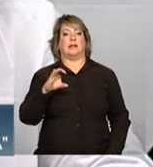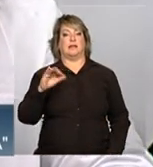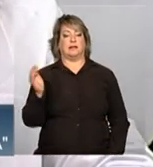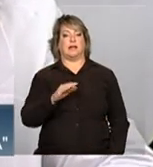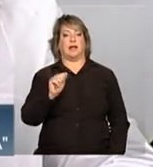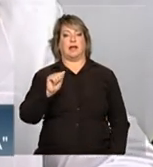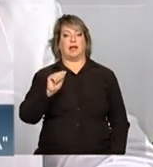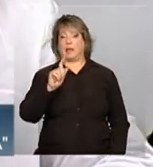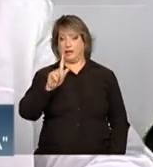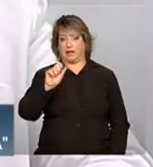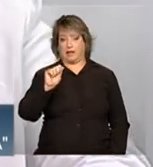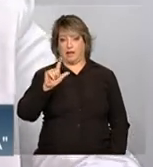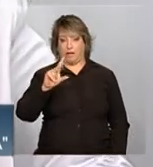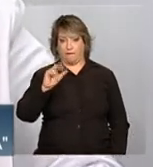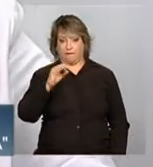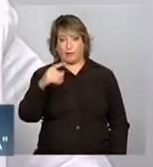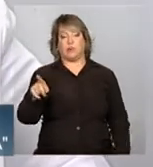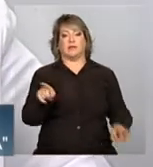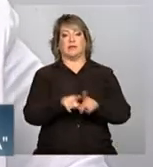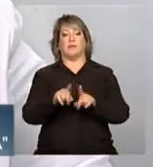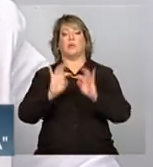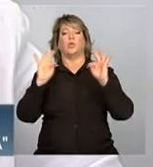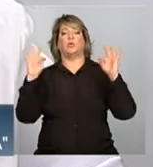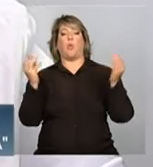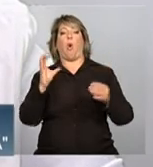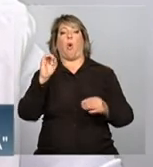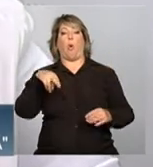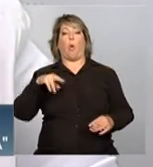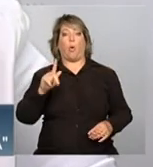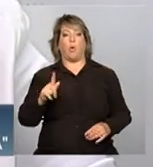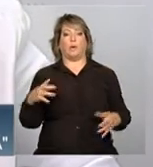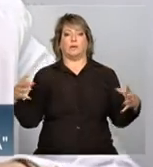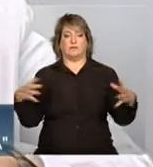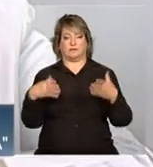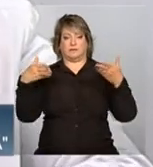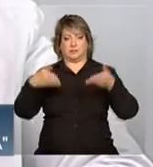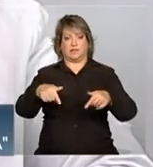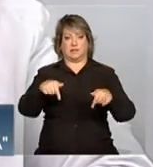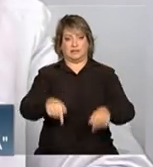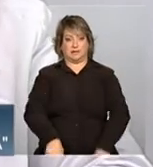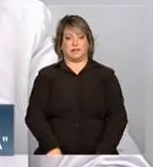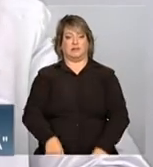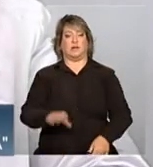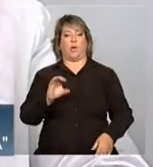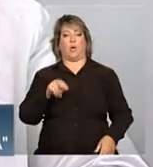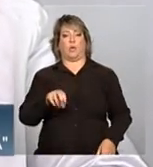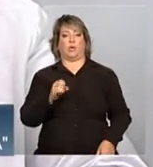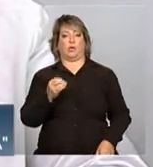e todas as ONGs que participam desse consórcio,